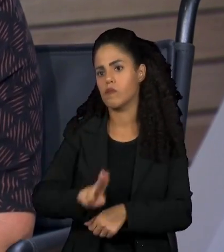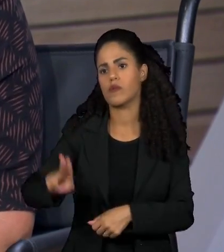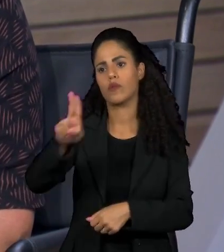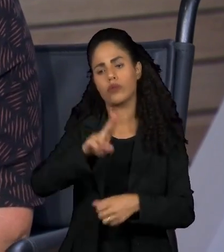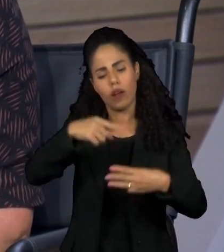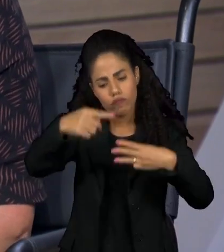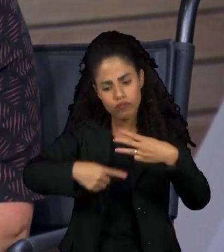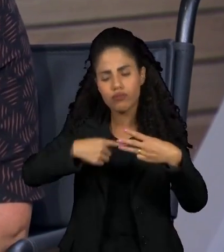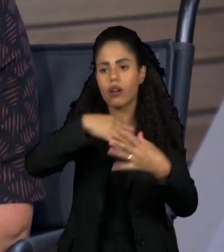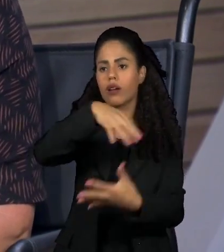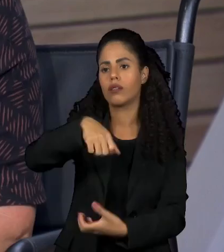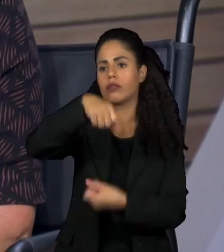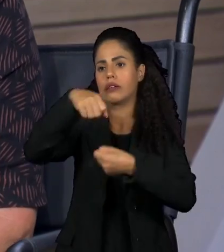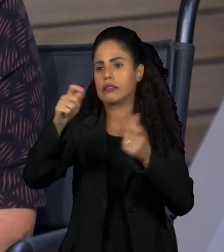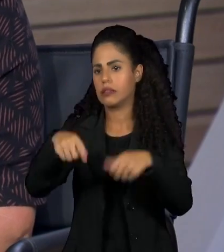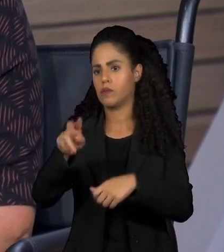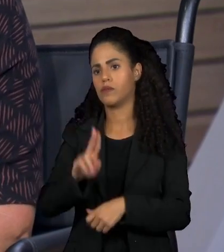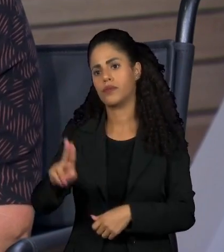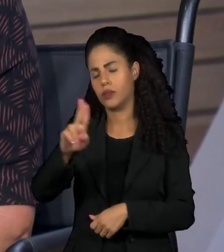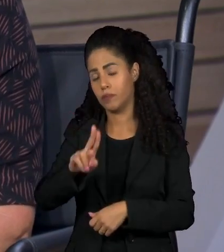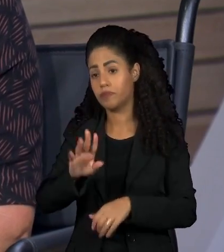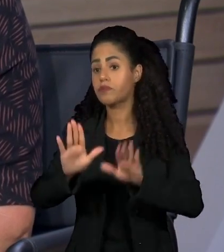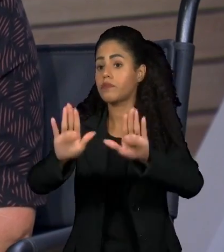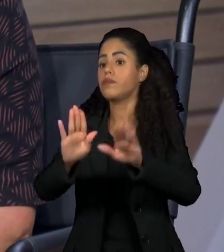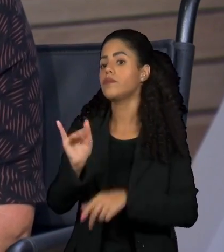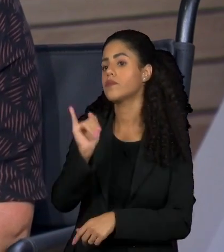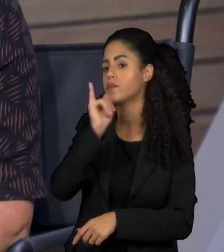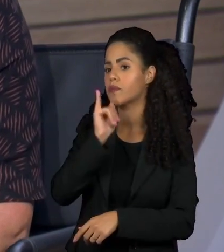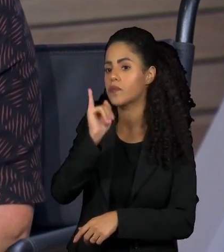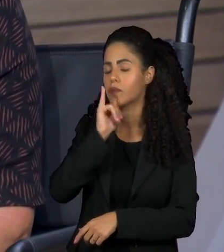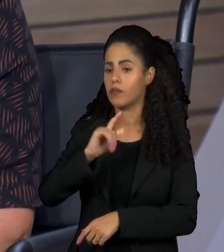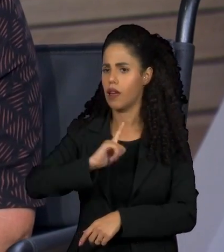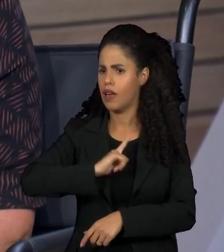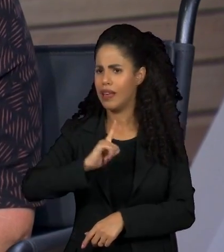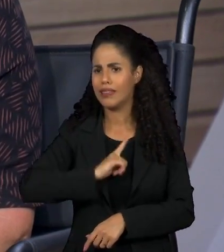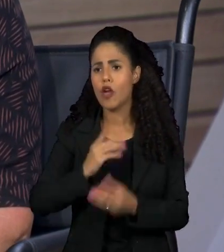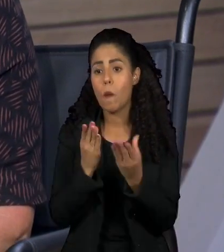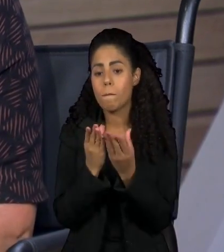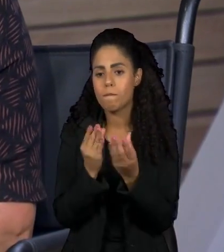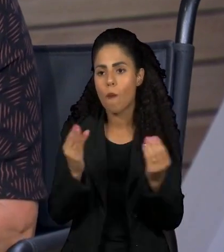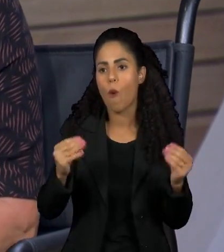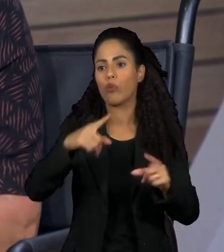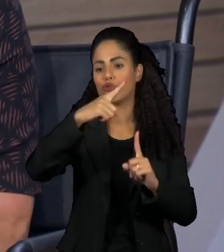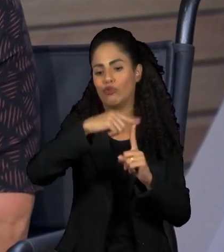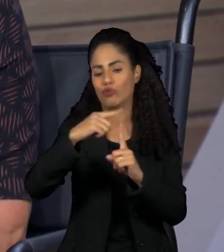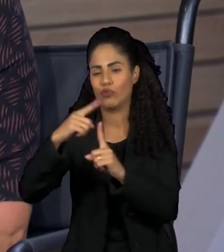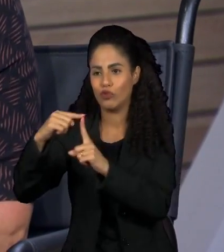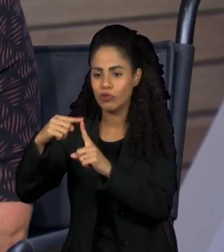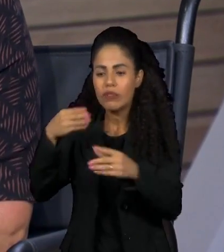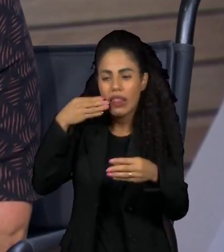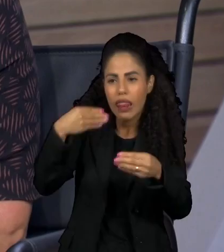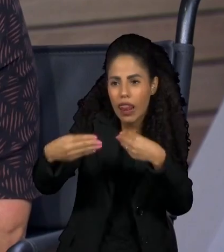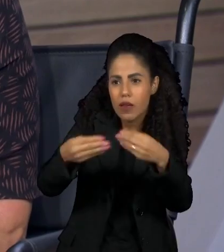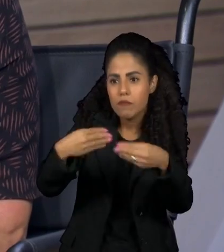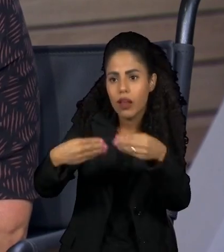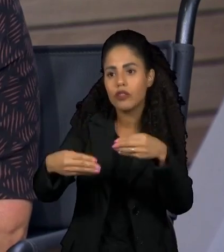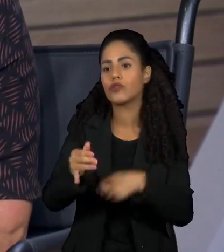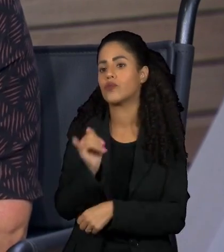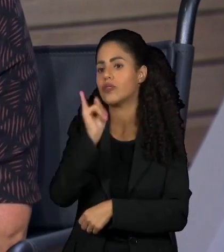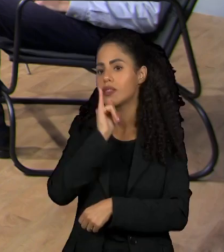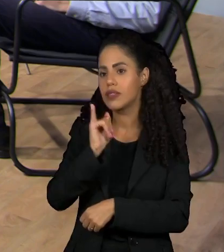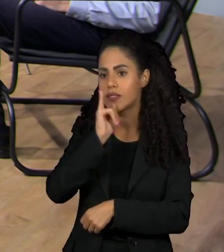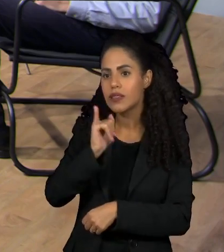ela seja, que a gente sabe que é. Por exemplo, existem muitos plásticos, vou citar o exemplo